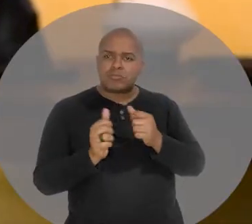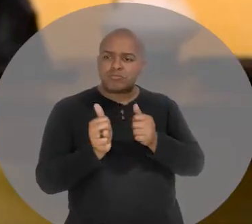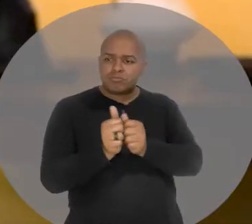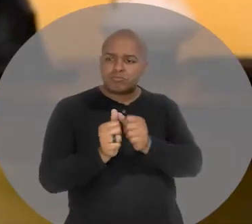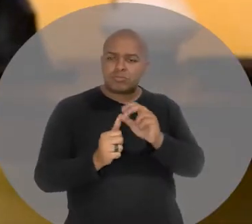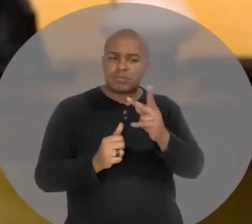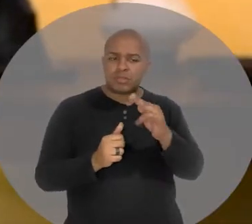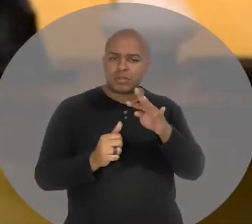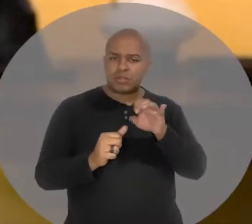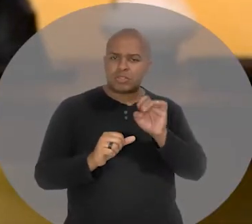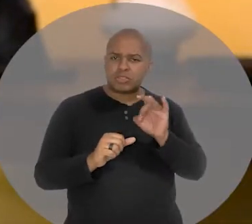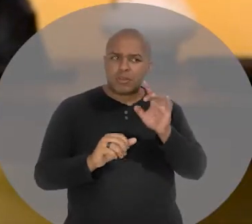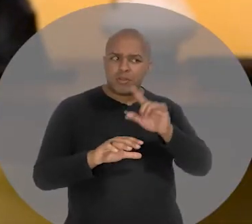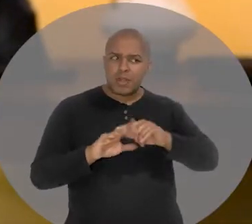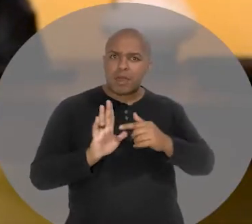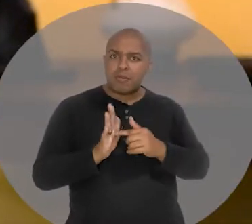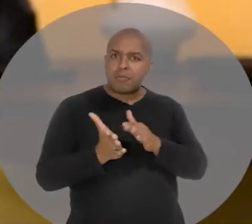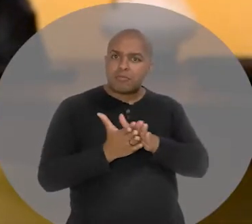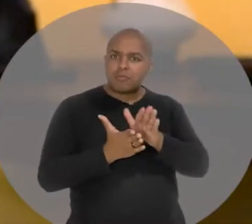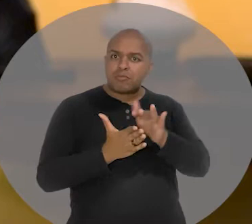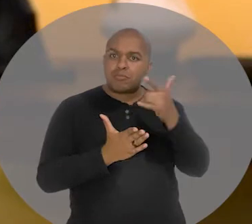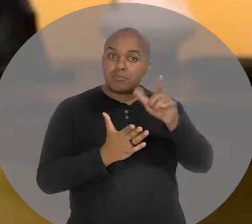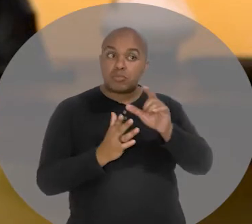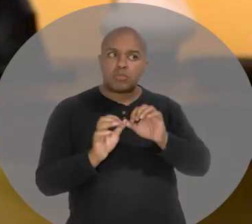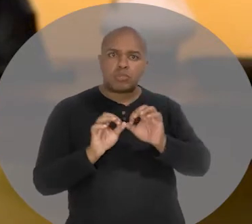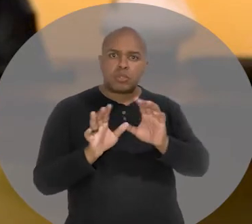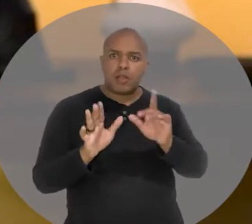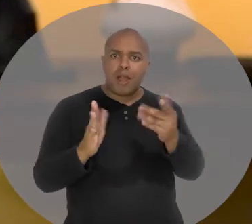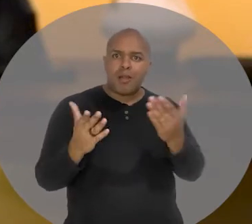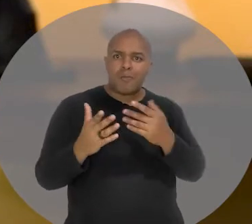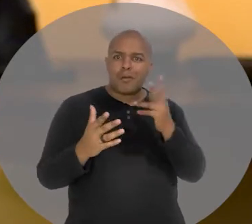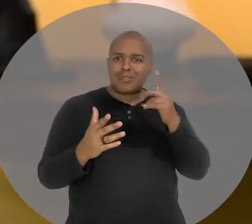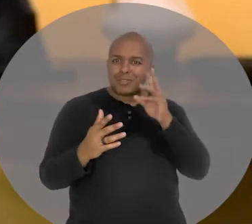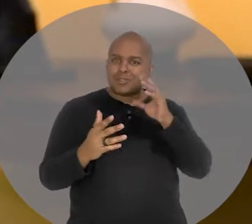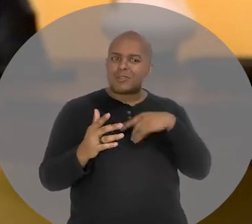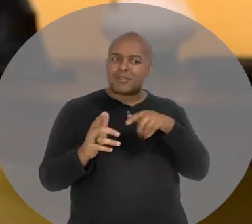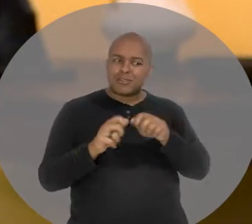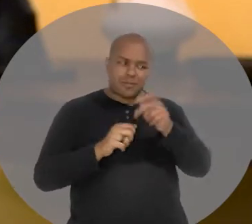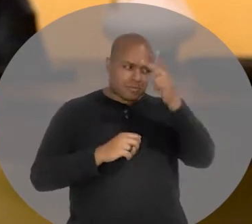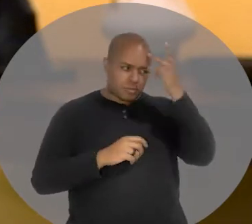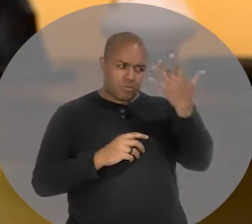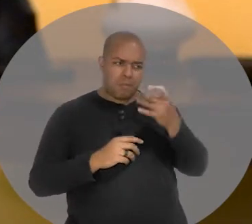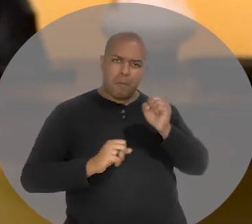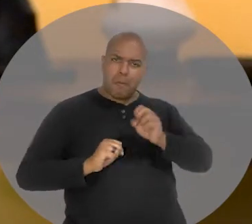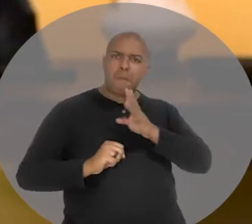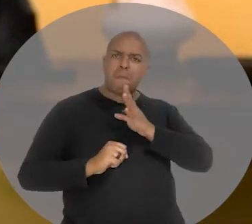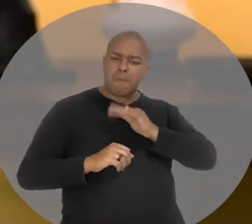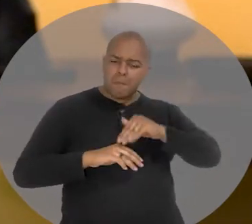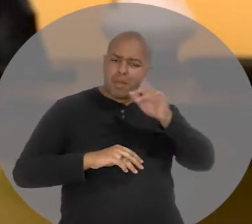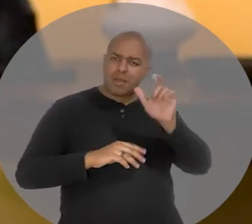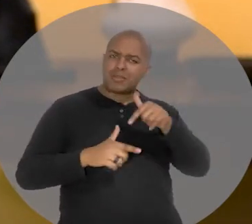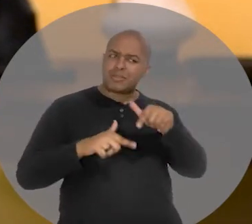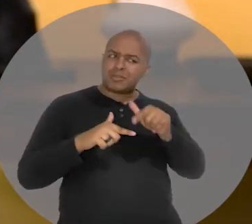Só o fato dele ser relançado e ter sido disponibilizado agora vai fazer com que as pessoas possam conhecer muito mais. Porque a existência desse